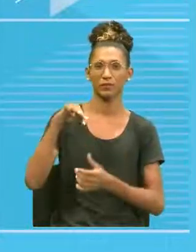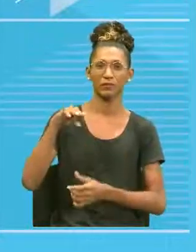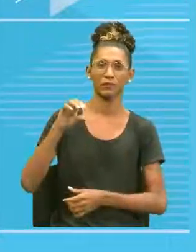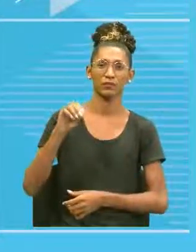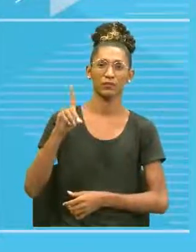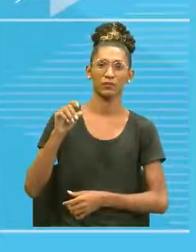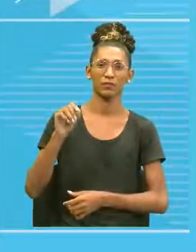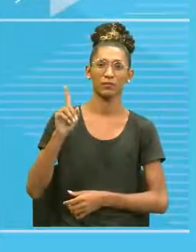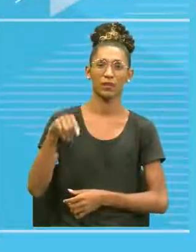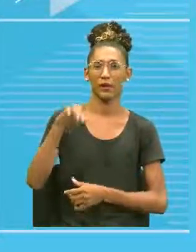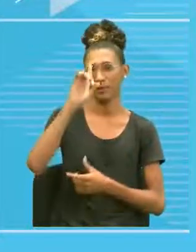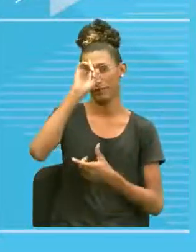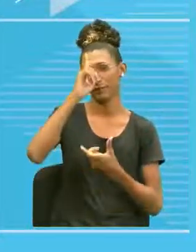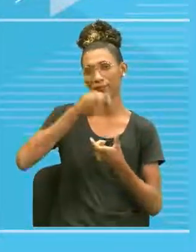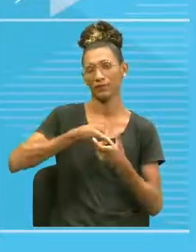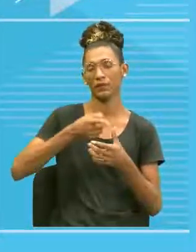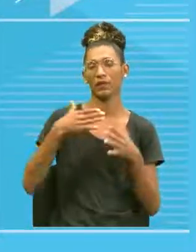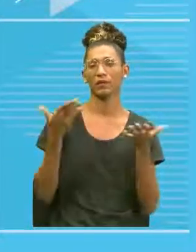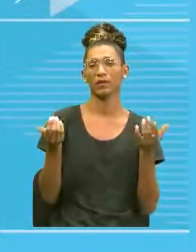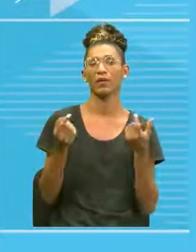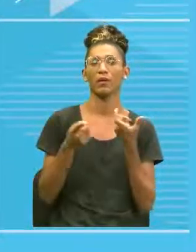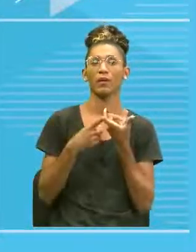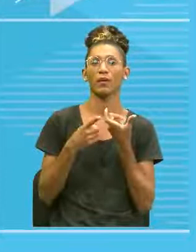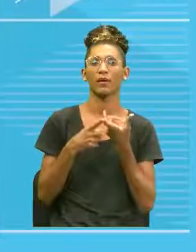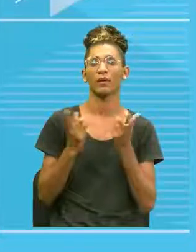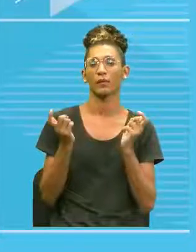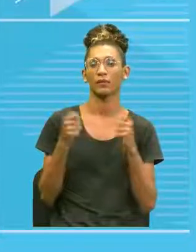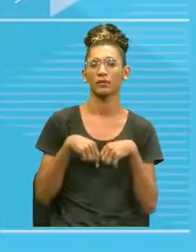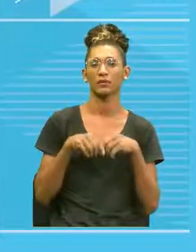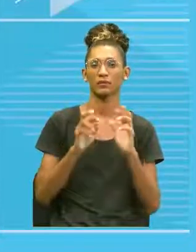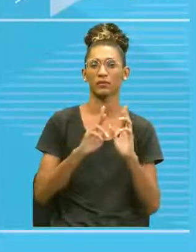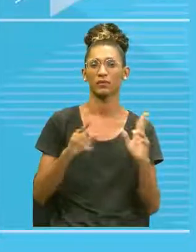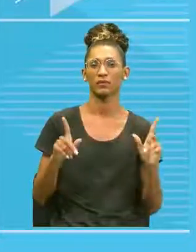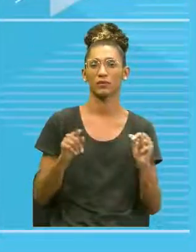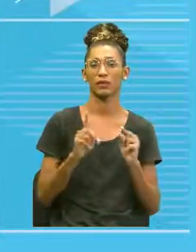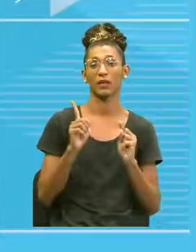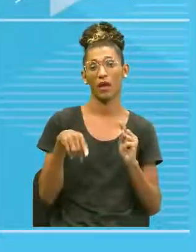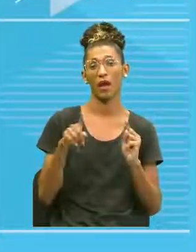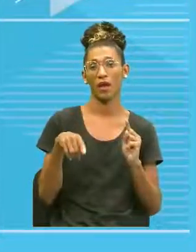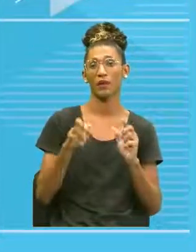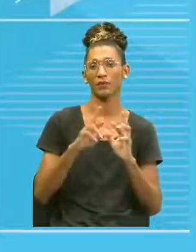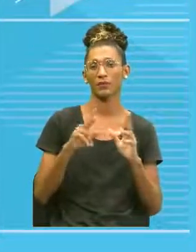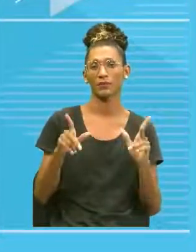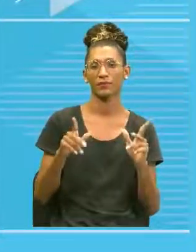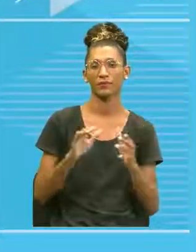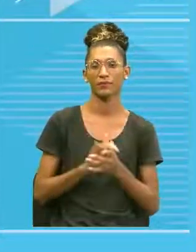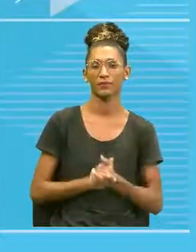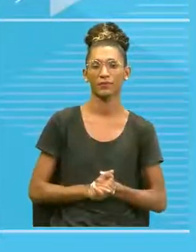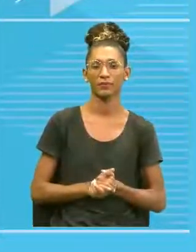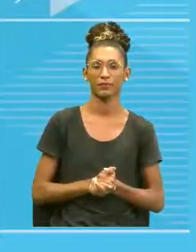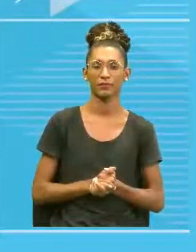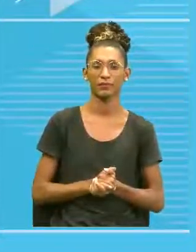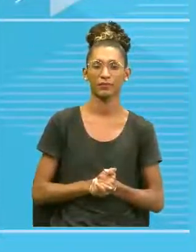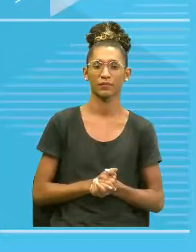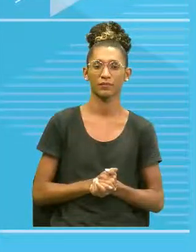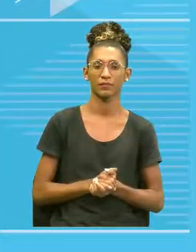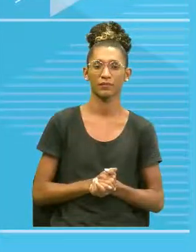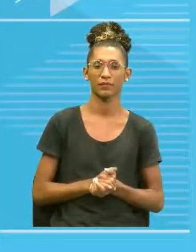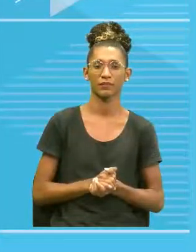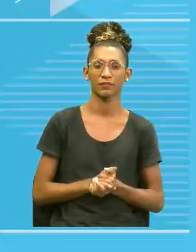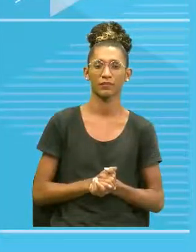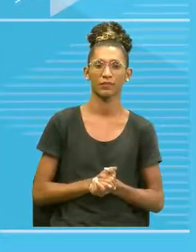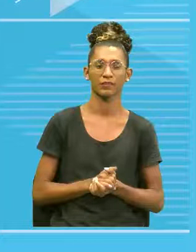modo indicativo a palavra Pode parecer bem diferente né e é diferente não é Plus com perfeito